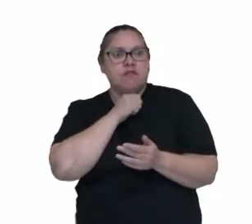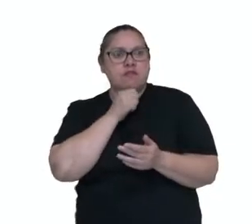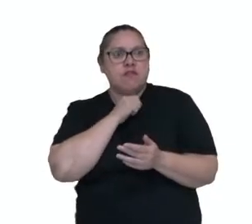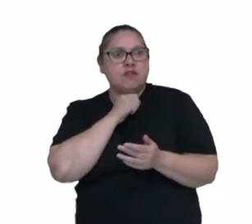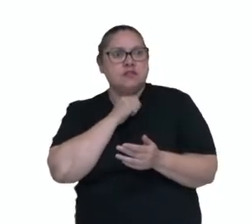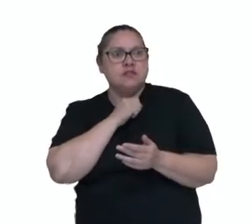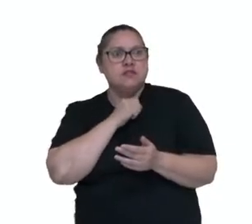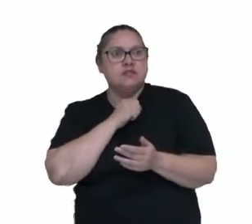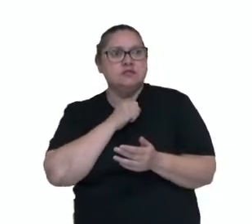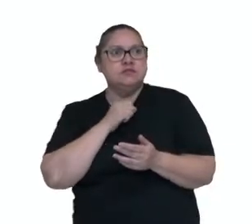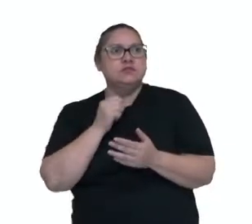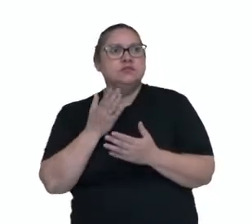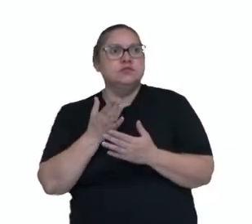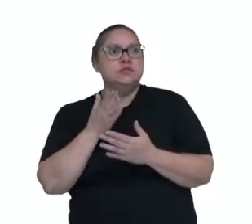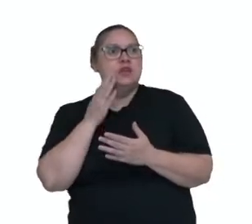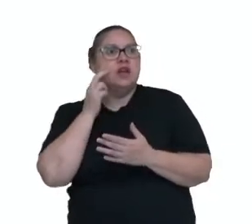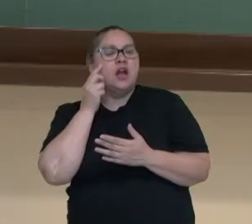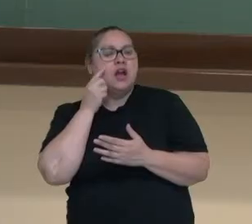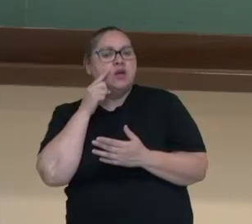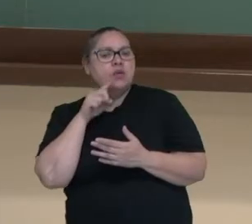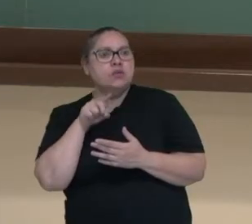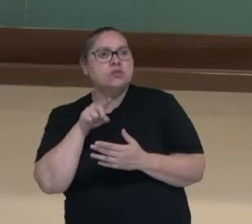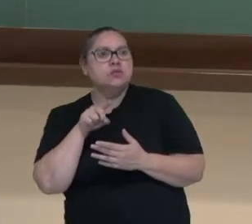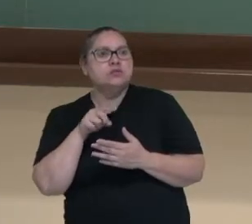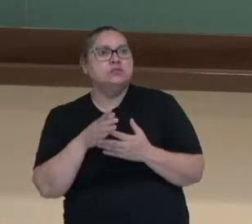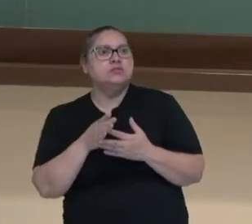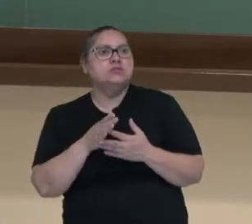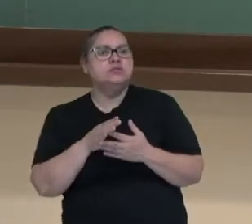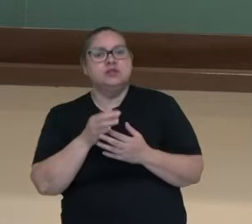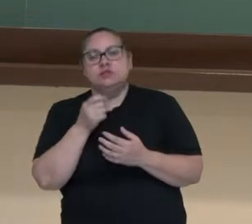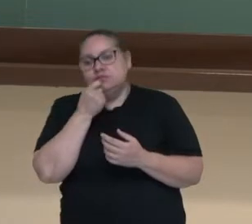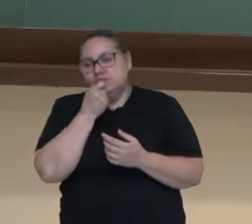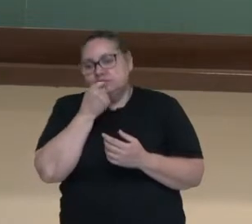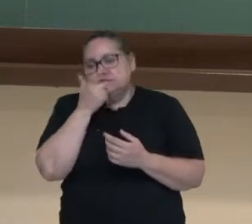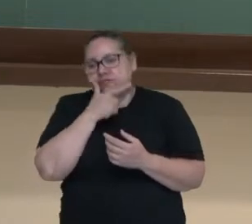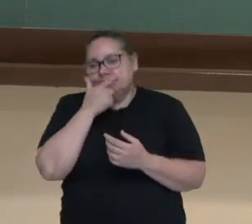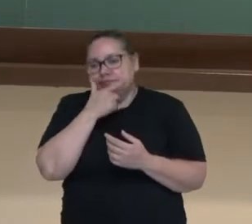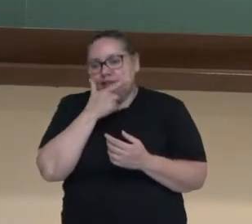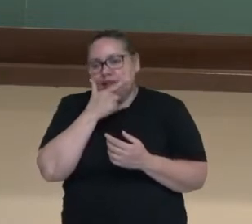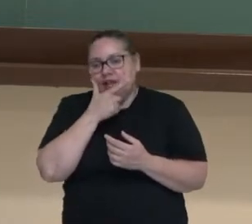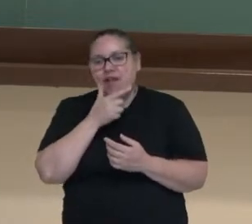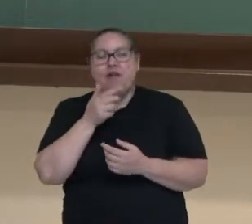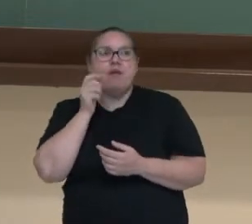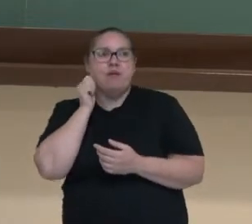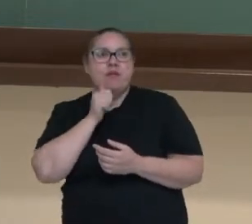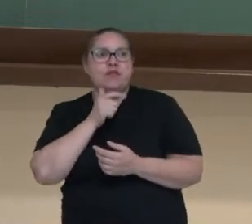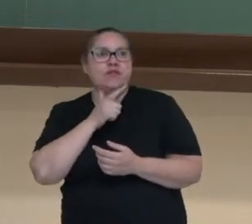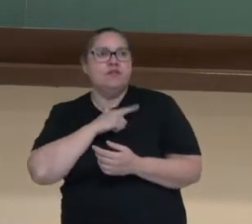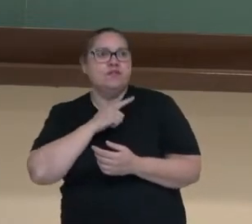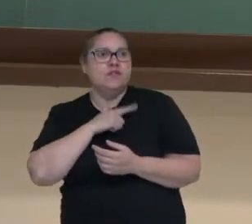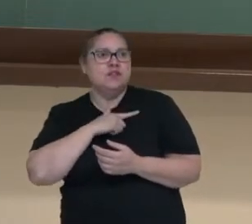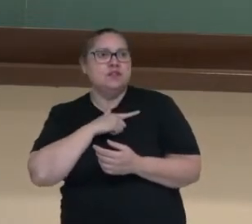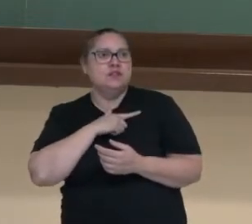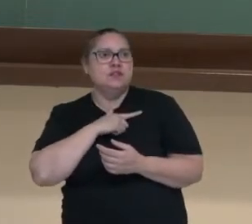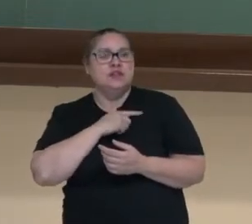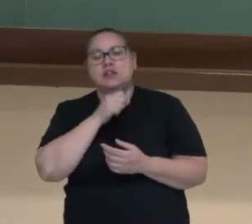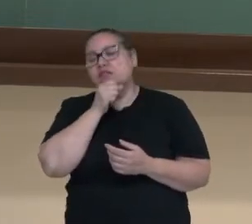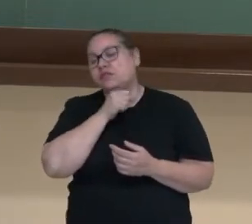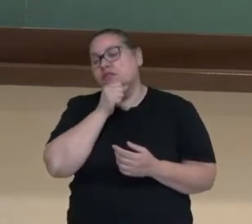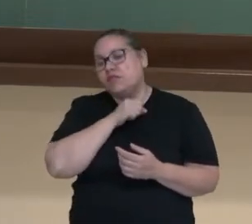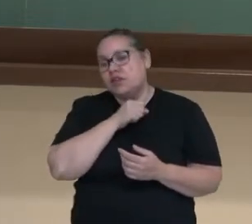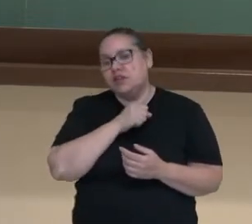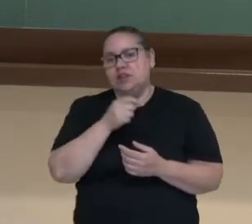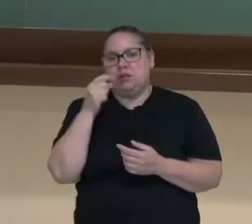sandia. Já olho que ele está satirizando a dona feia. Então, chamando ela de velha,